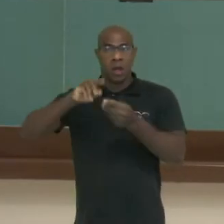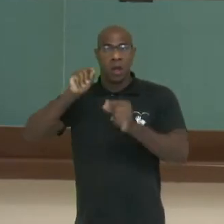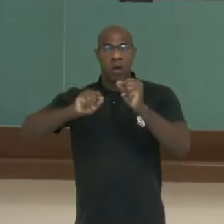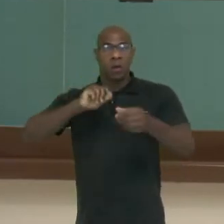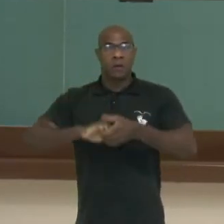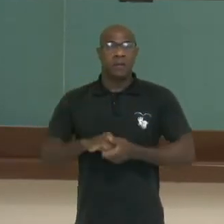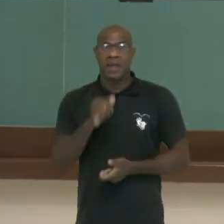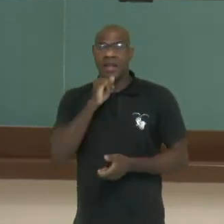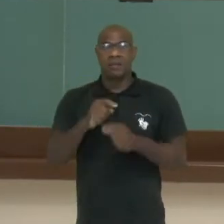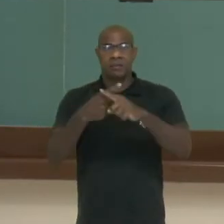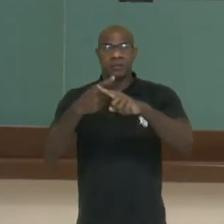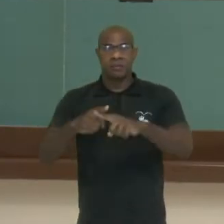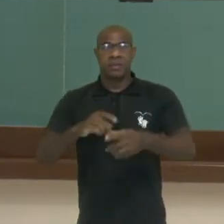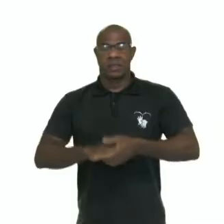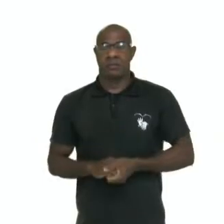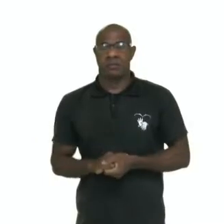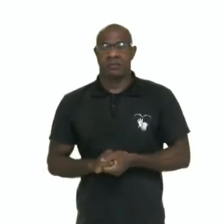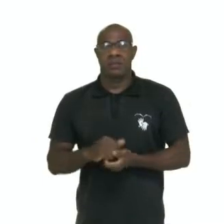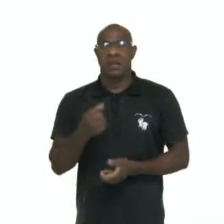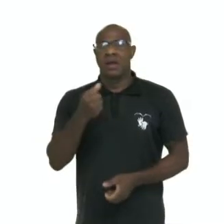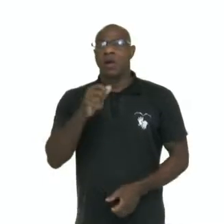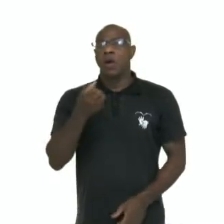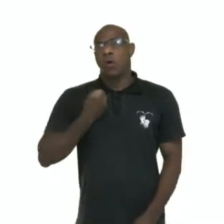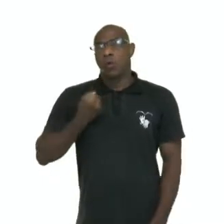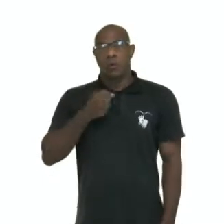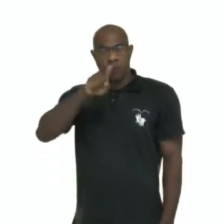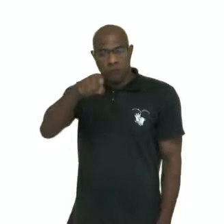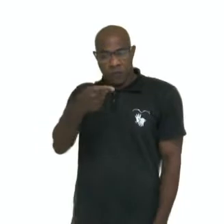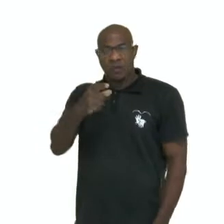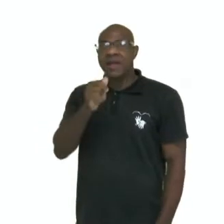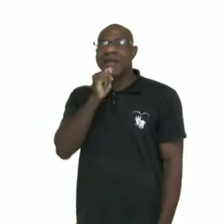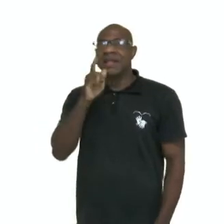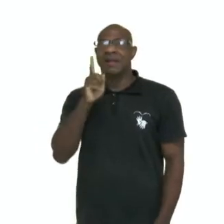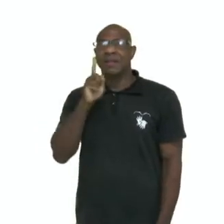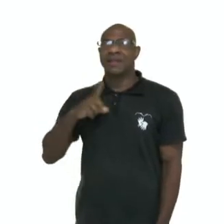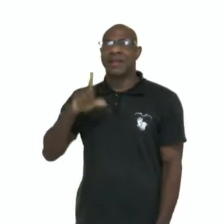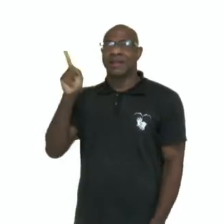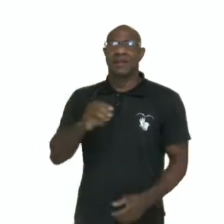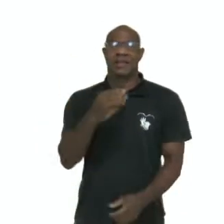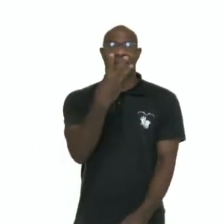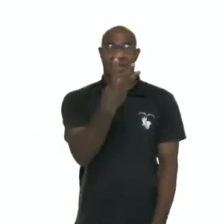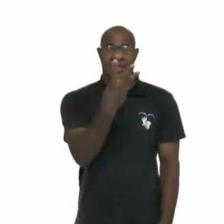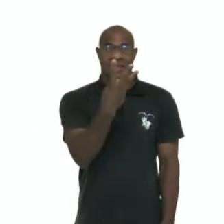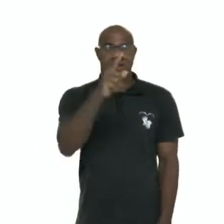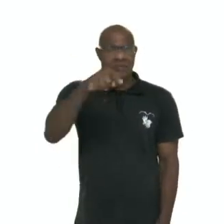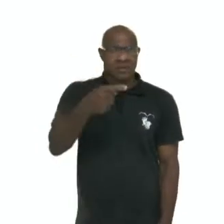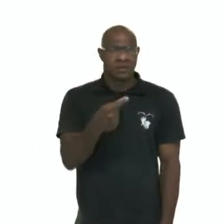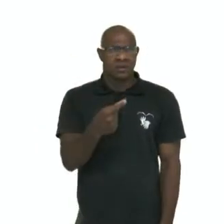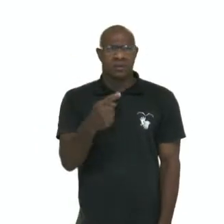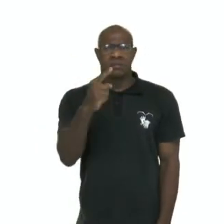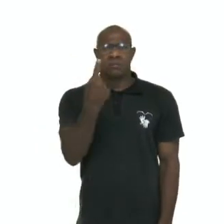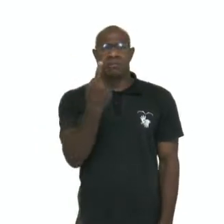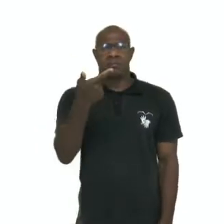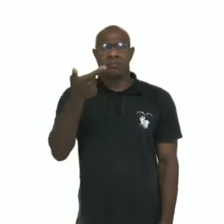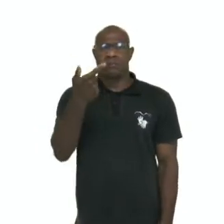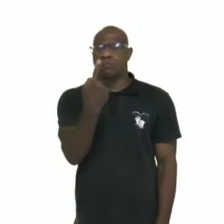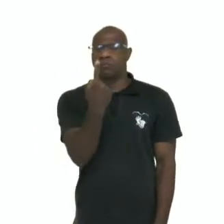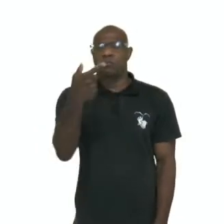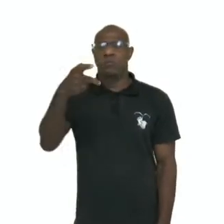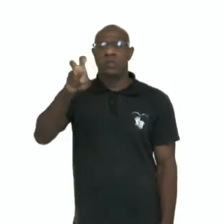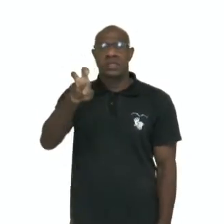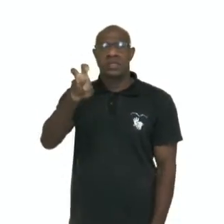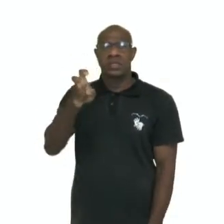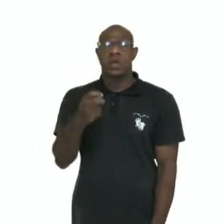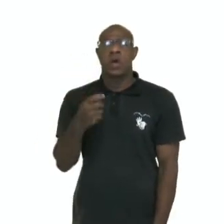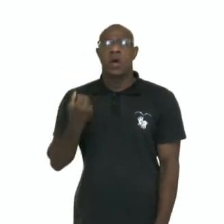lá multiplicando, né, um número decimal, né, que a gente tem aqui, tá, por um número natural. Né?